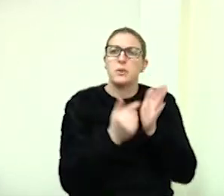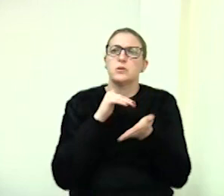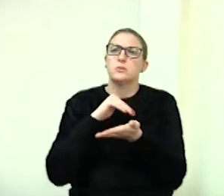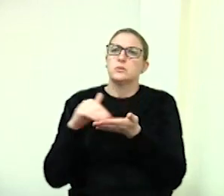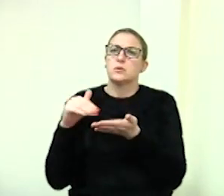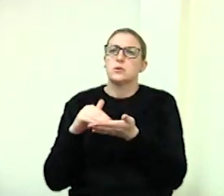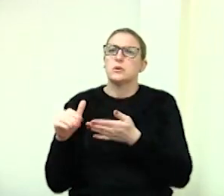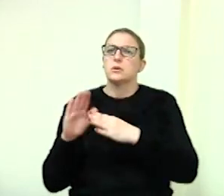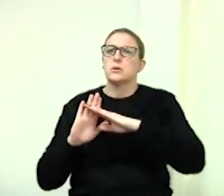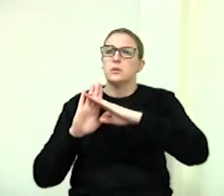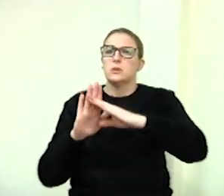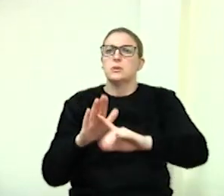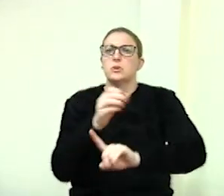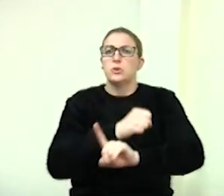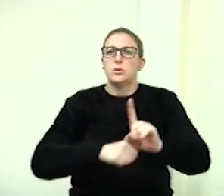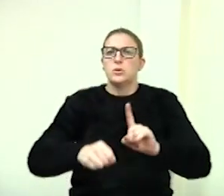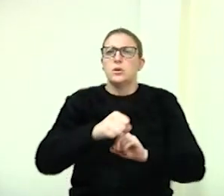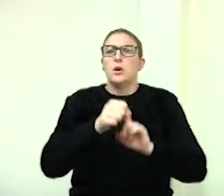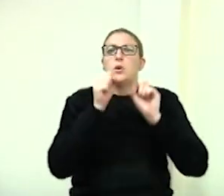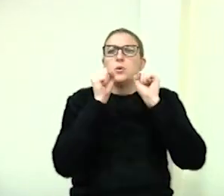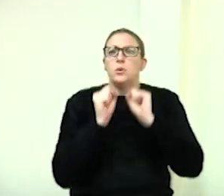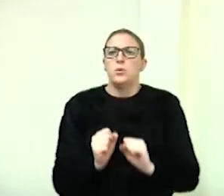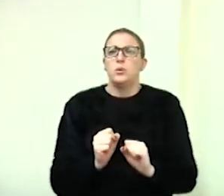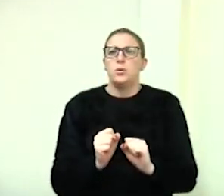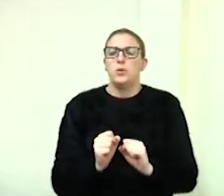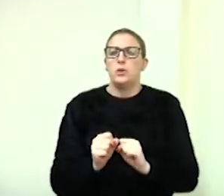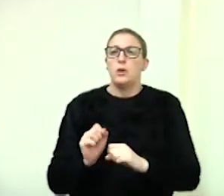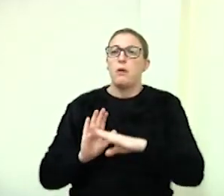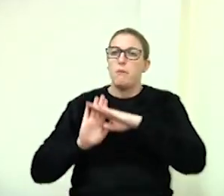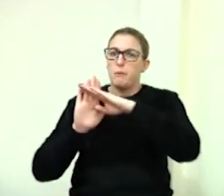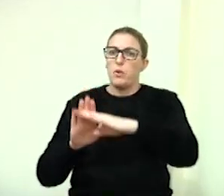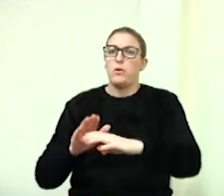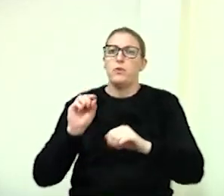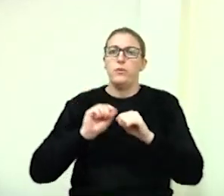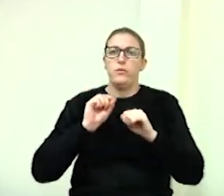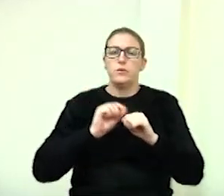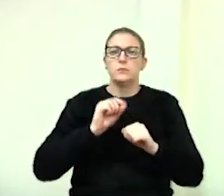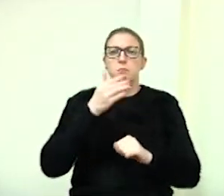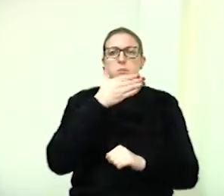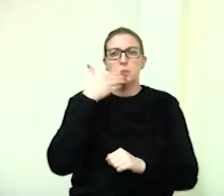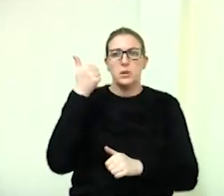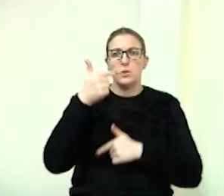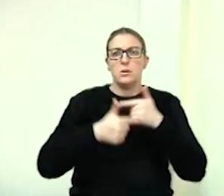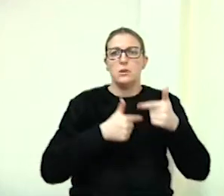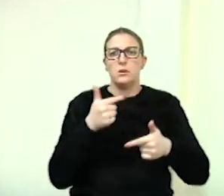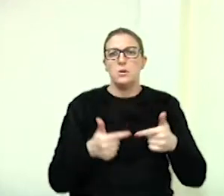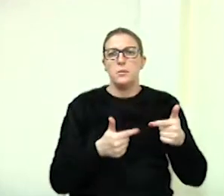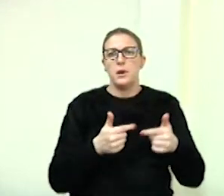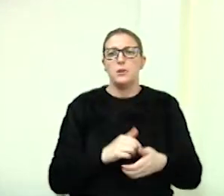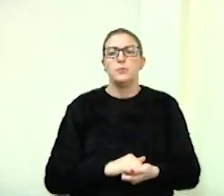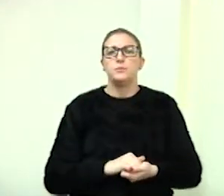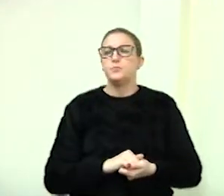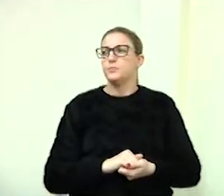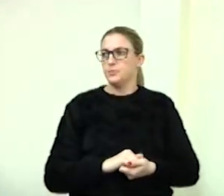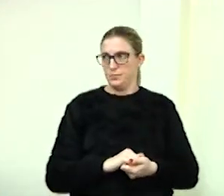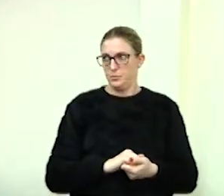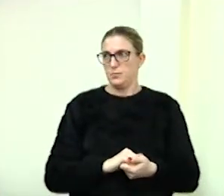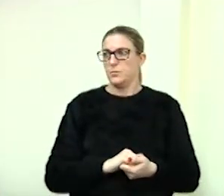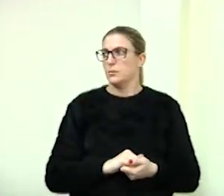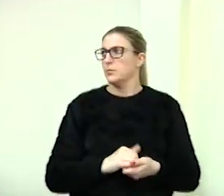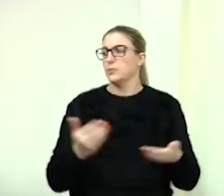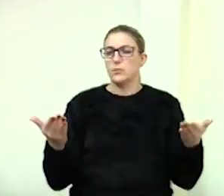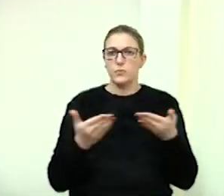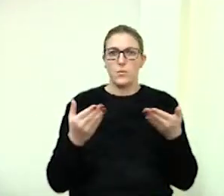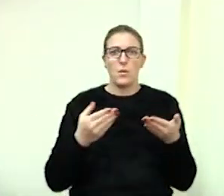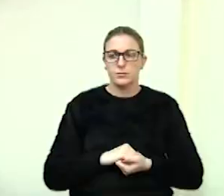possibilidade de a gente conseguir dar condições para que eles façam o melhor trabalho possível. Obrigado, senhor presidente. Obrigado, vereador Rafa. Com a palavra, o vereador Renan